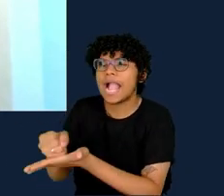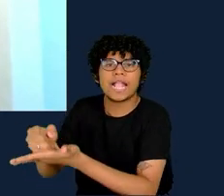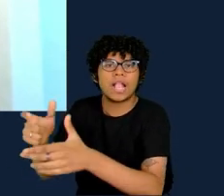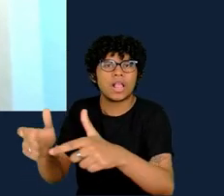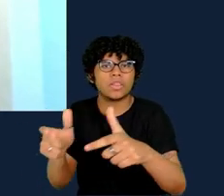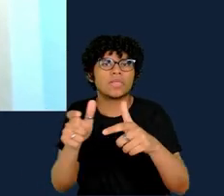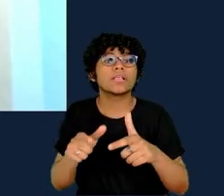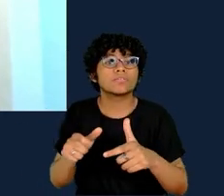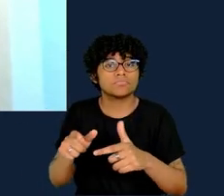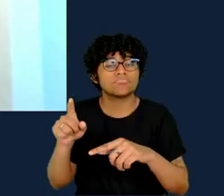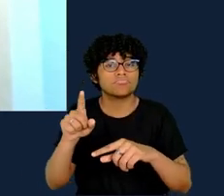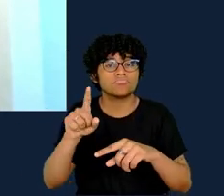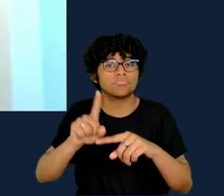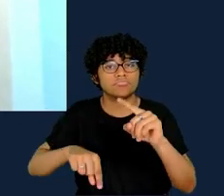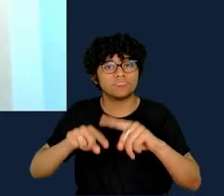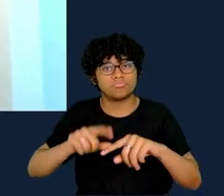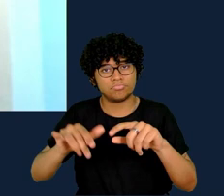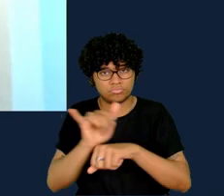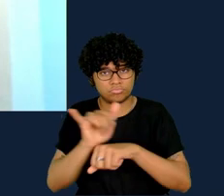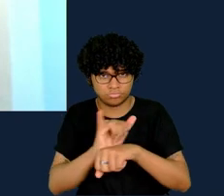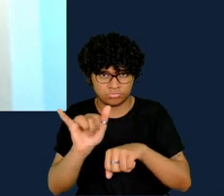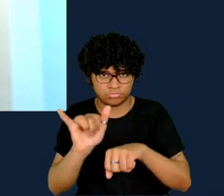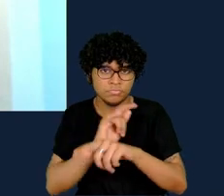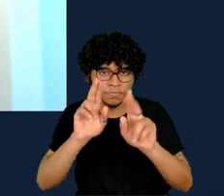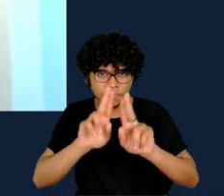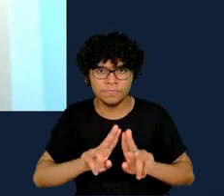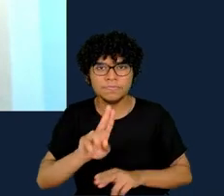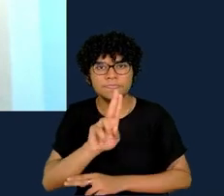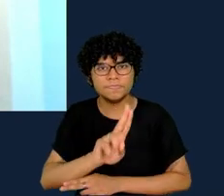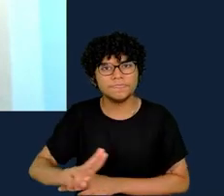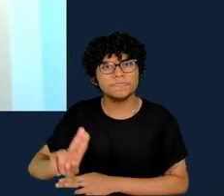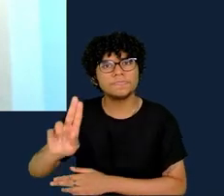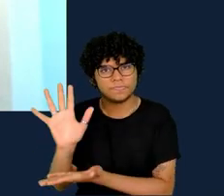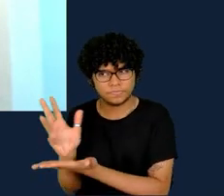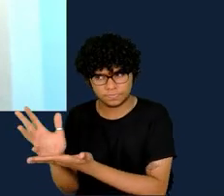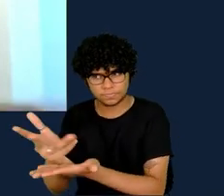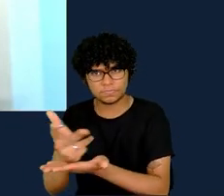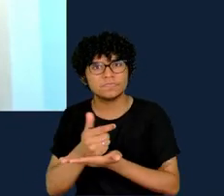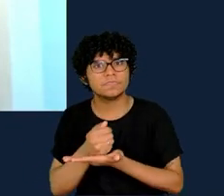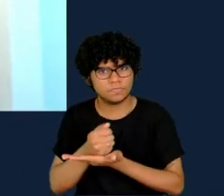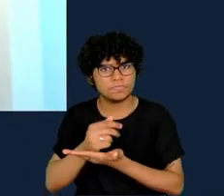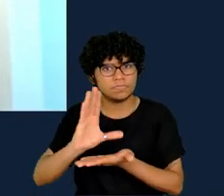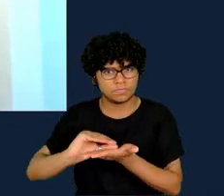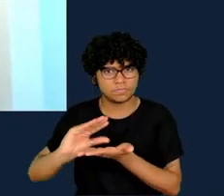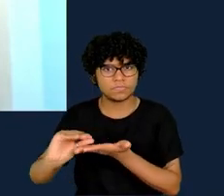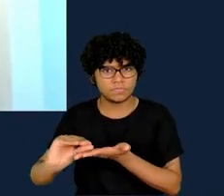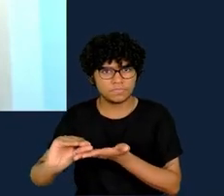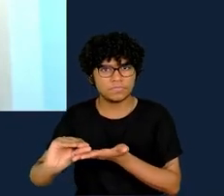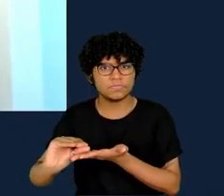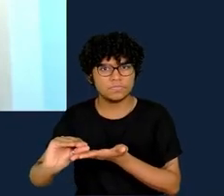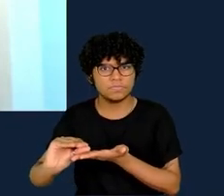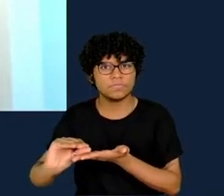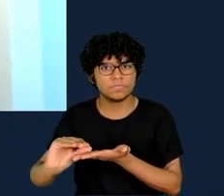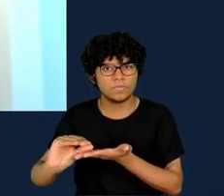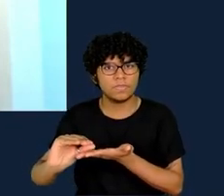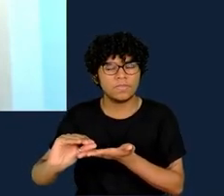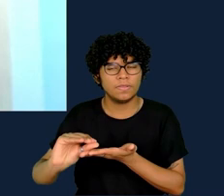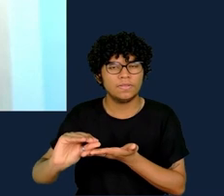ferramentas ou coletas de dados para monitorar o território mesmo, né?